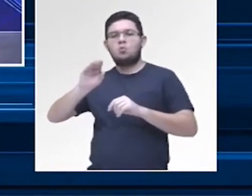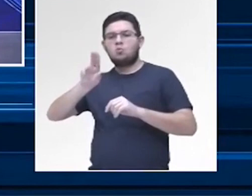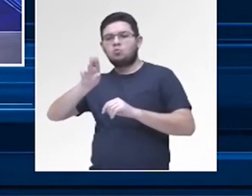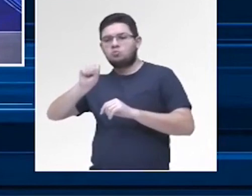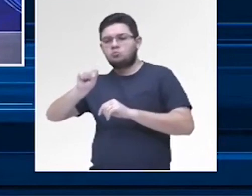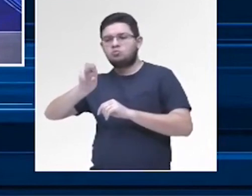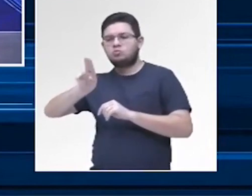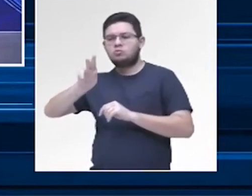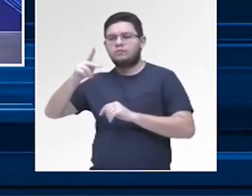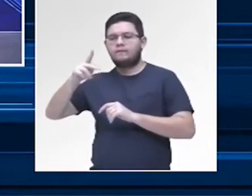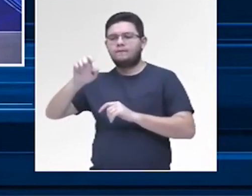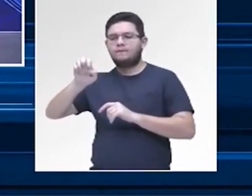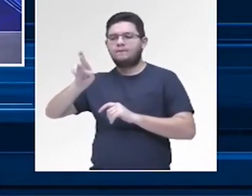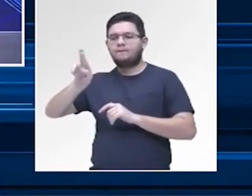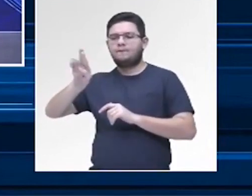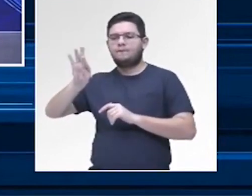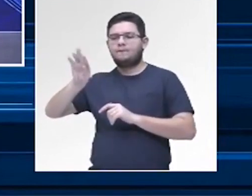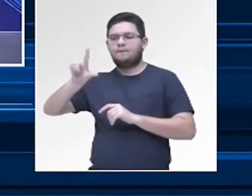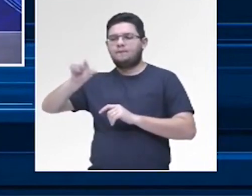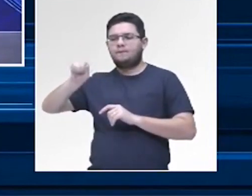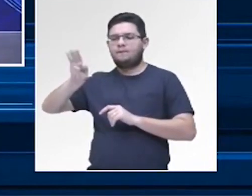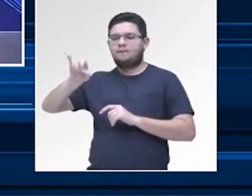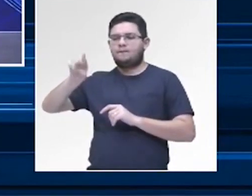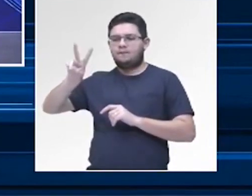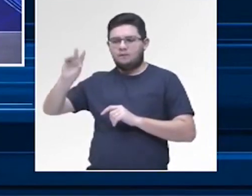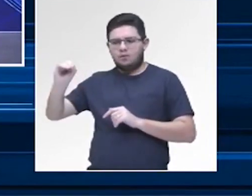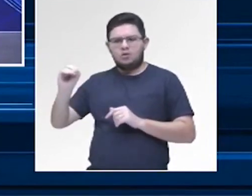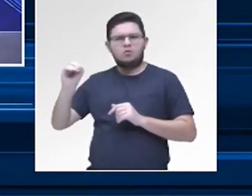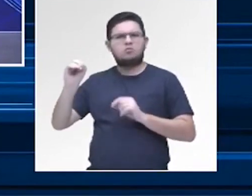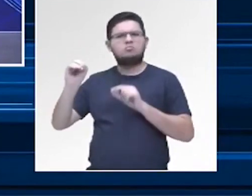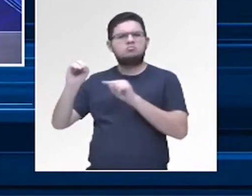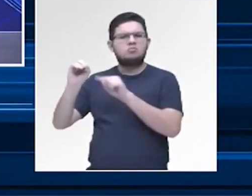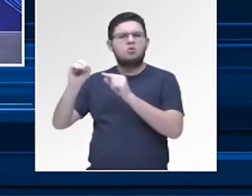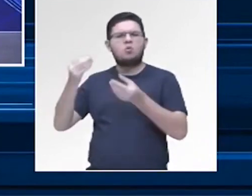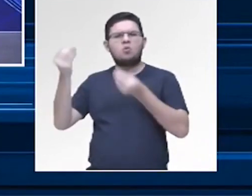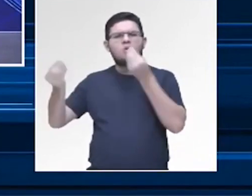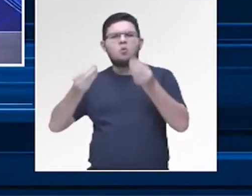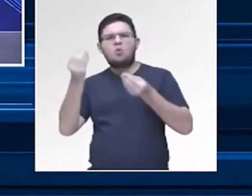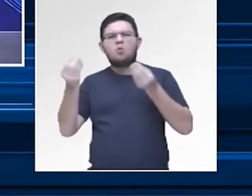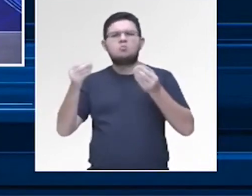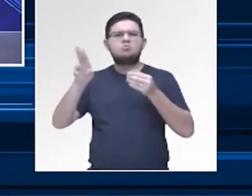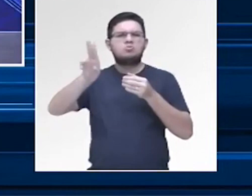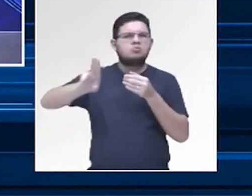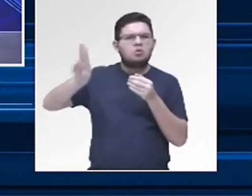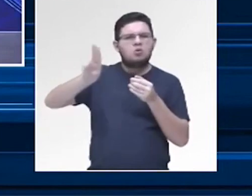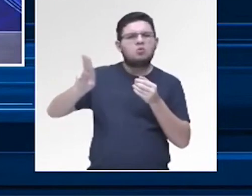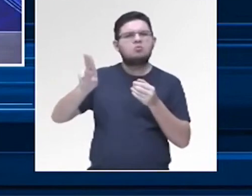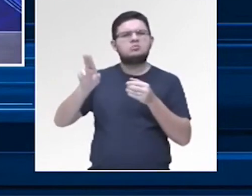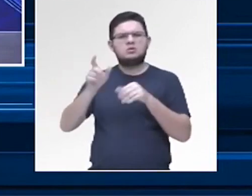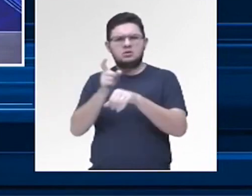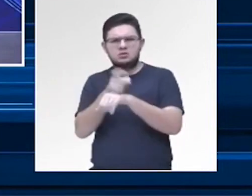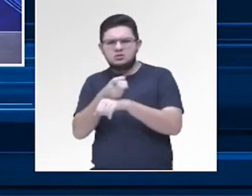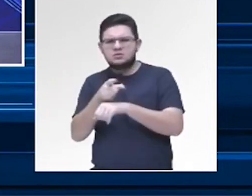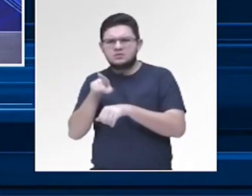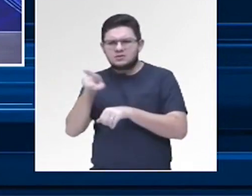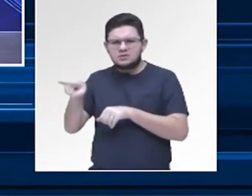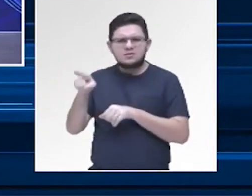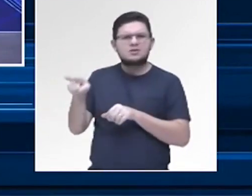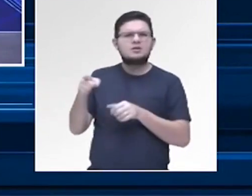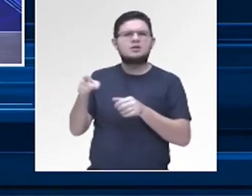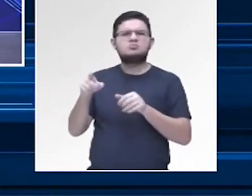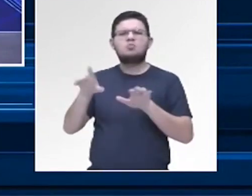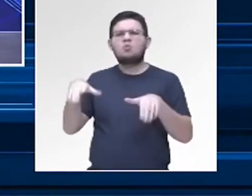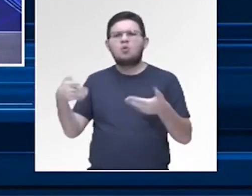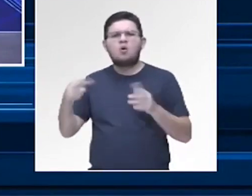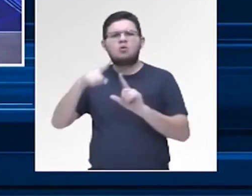como é que funciona a aplicação do superlativo, desse adjetivo superlativo, quais são eles e como que eu vou